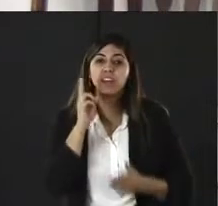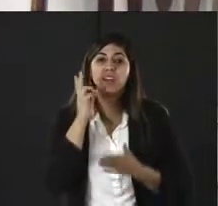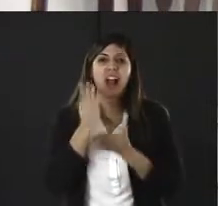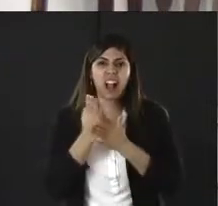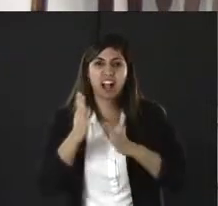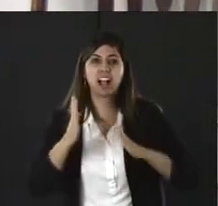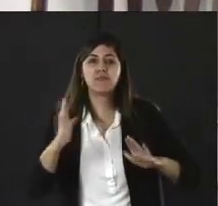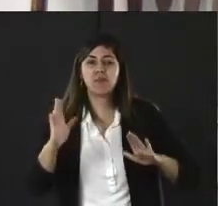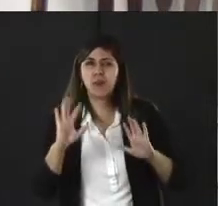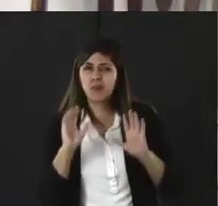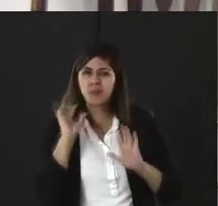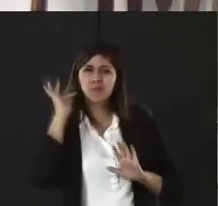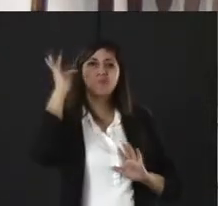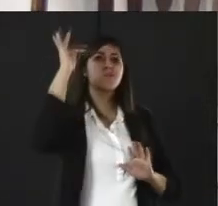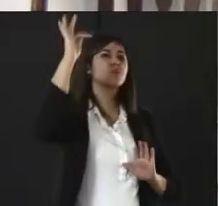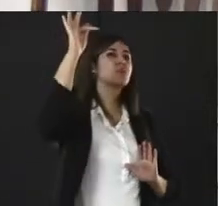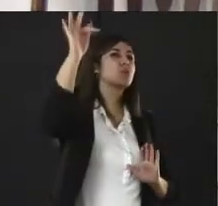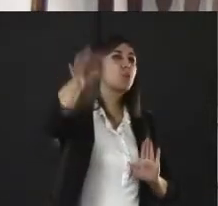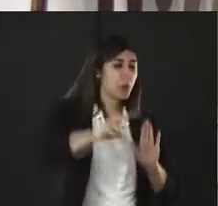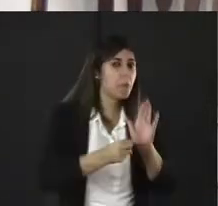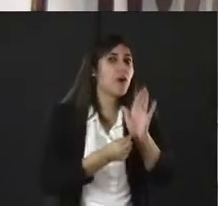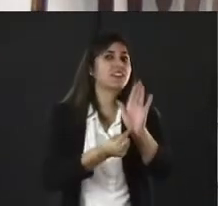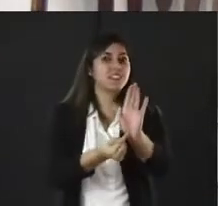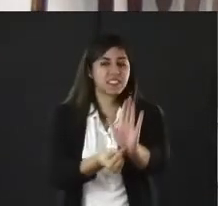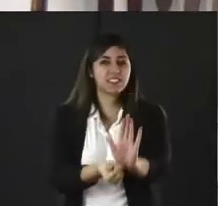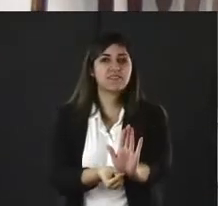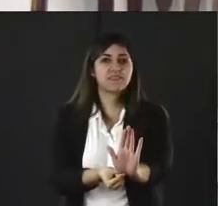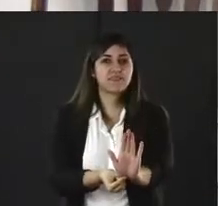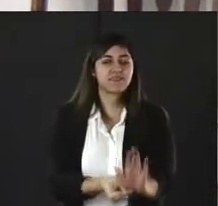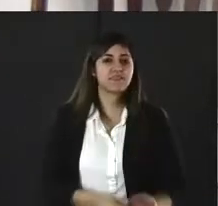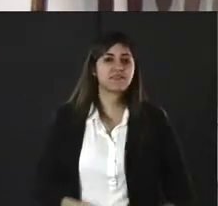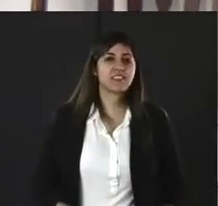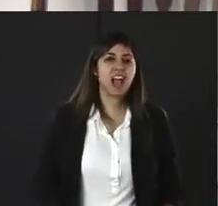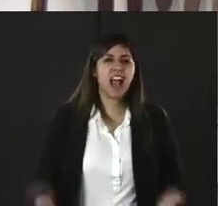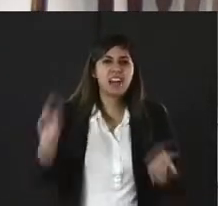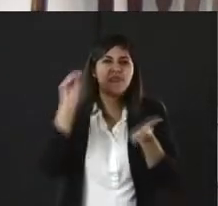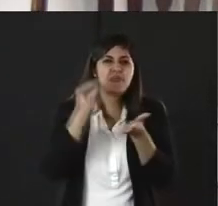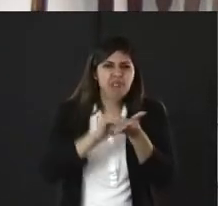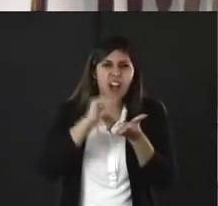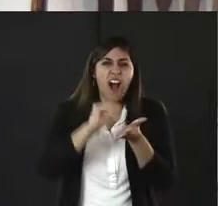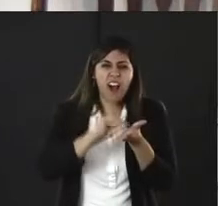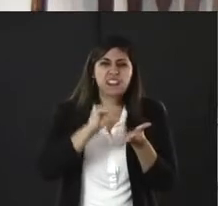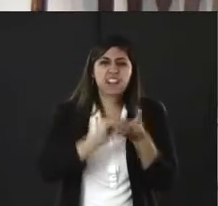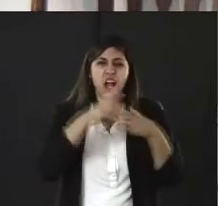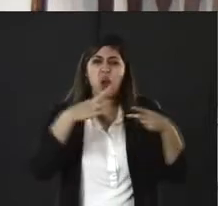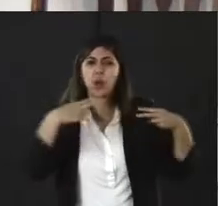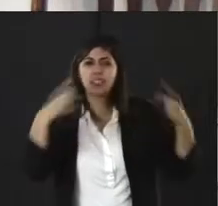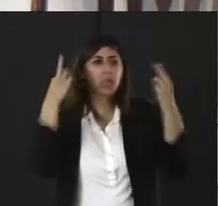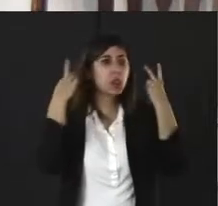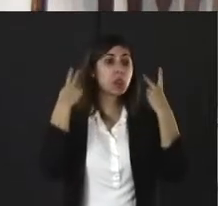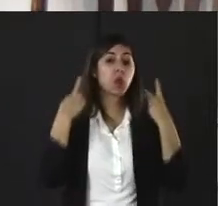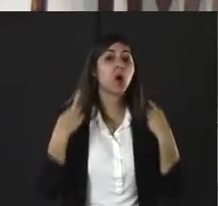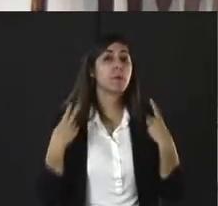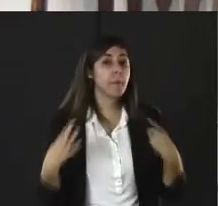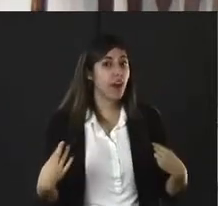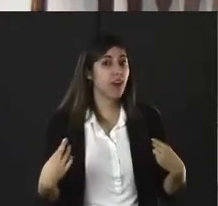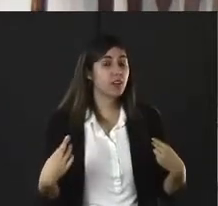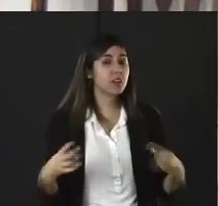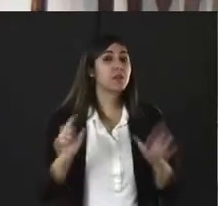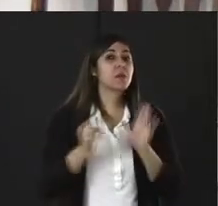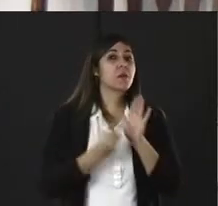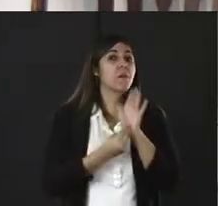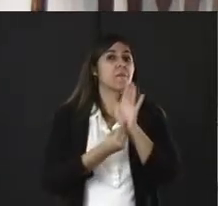ato providente a falta de alguma coisa que era natural vai